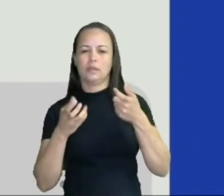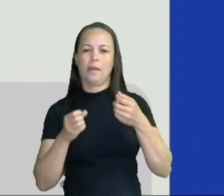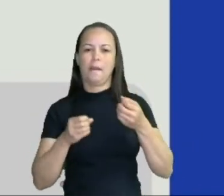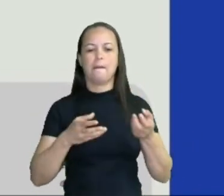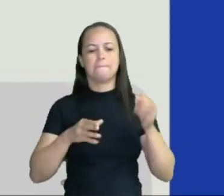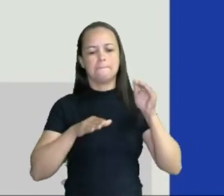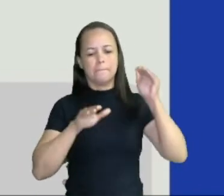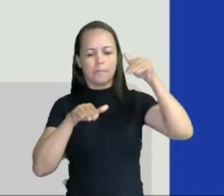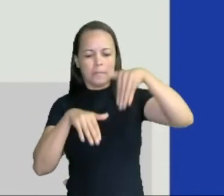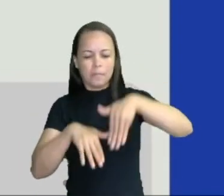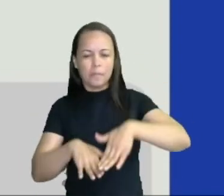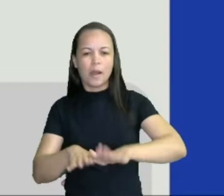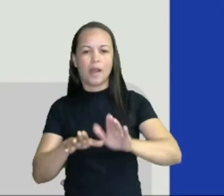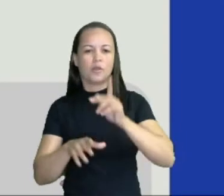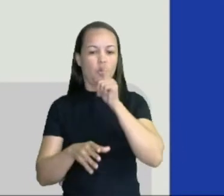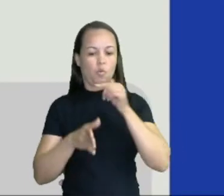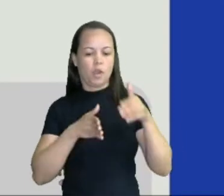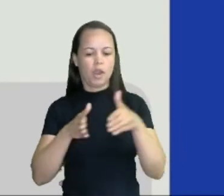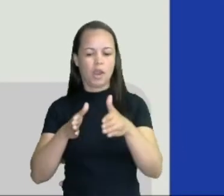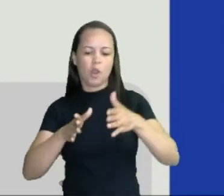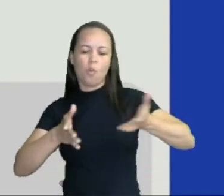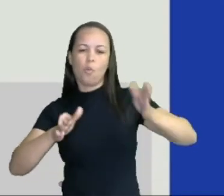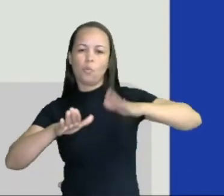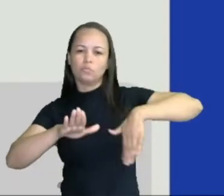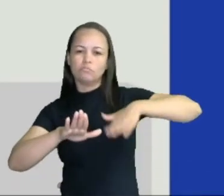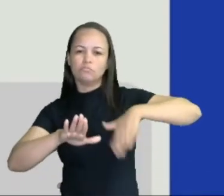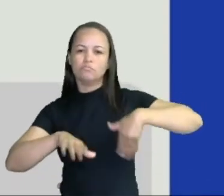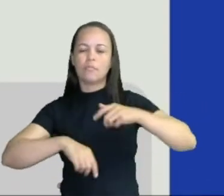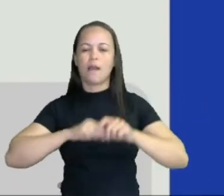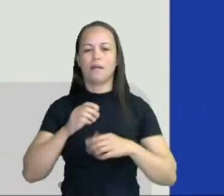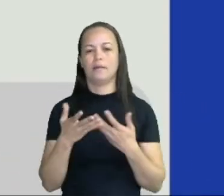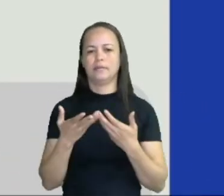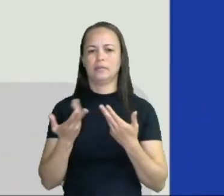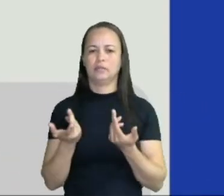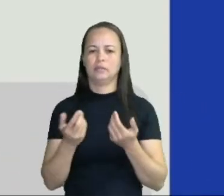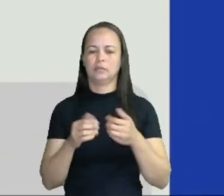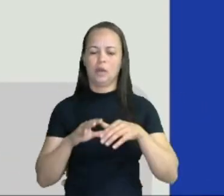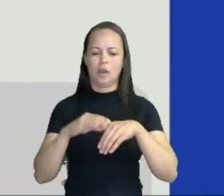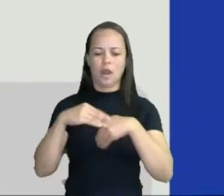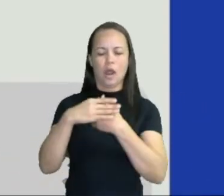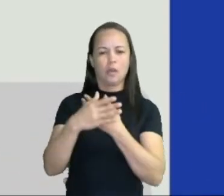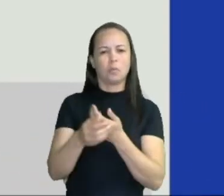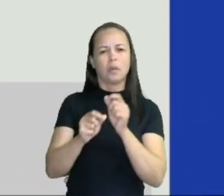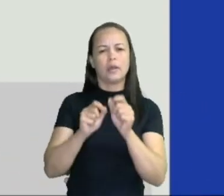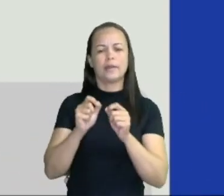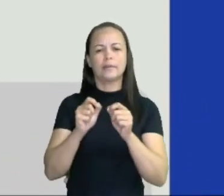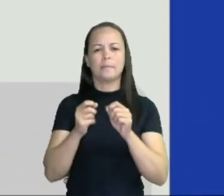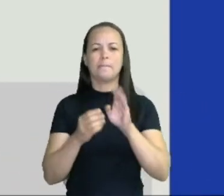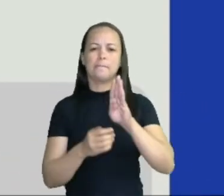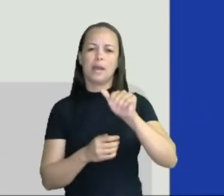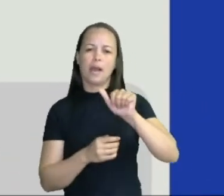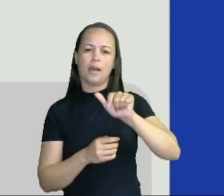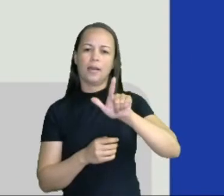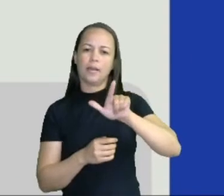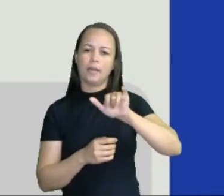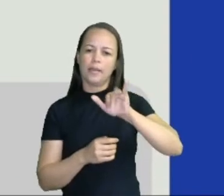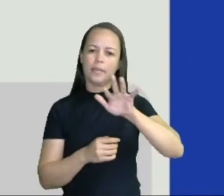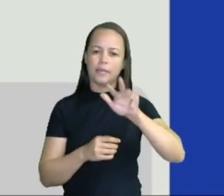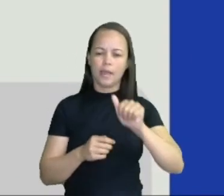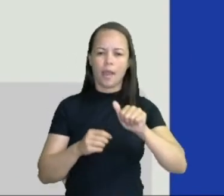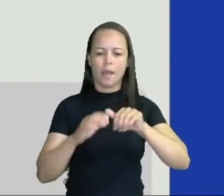mar, pula-sela, bombom, tanque de areia, gnomo, sereia, pirata, baleia, manteiga no